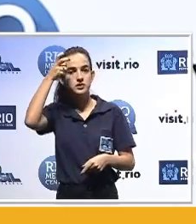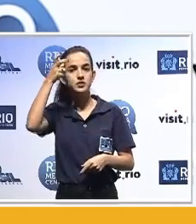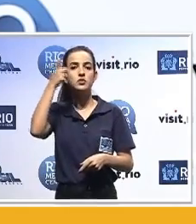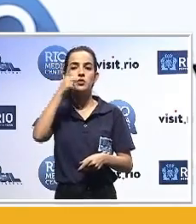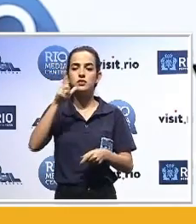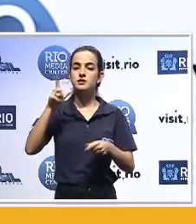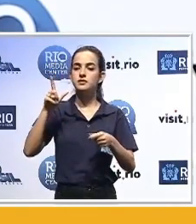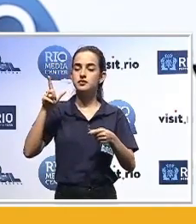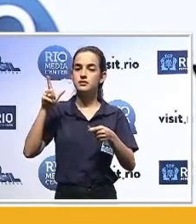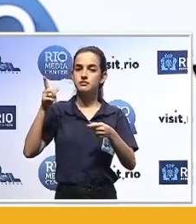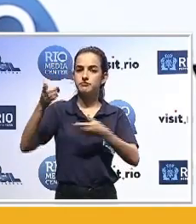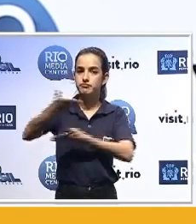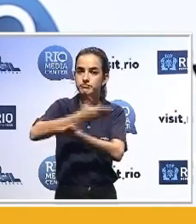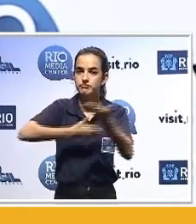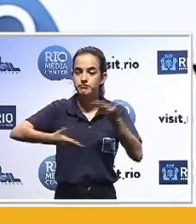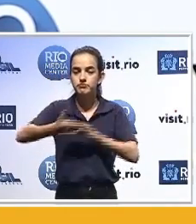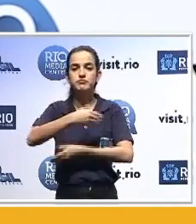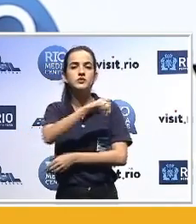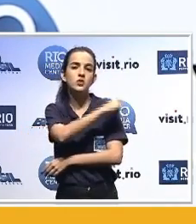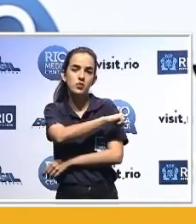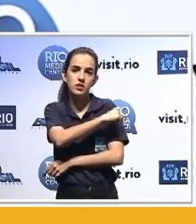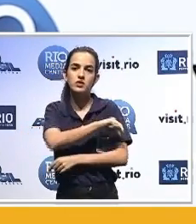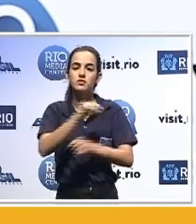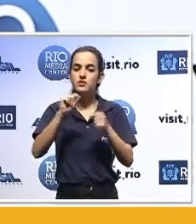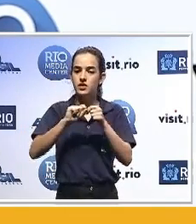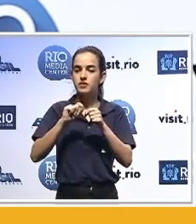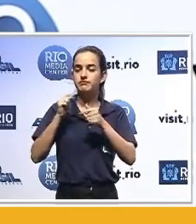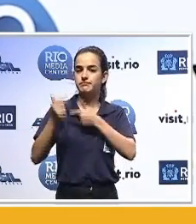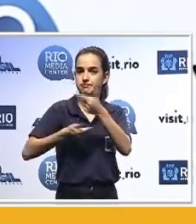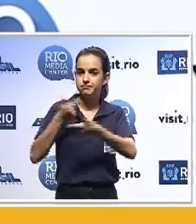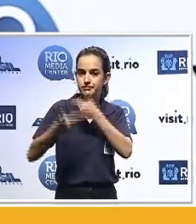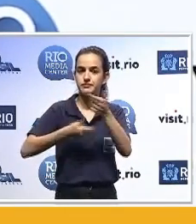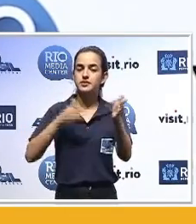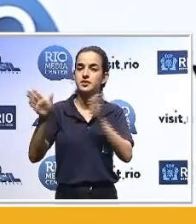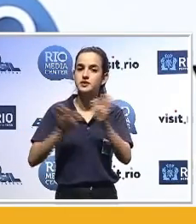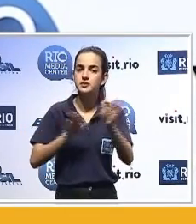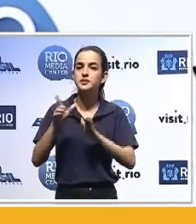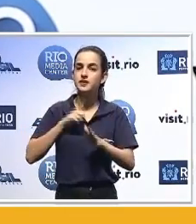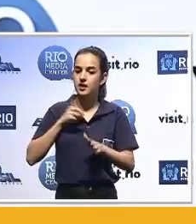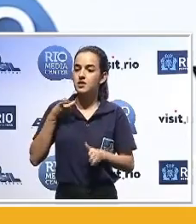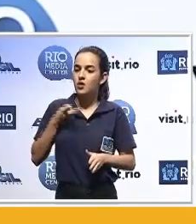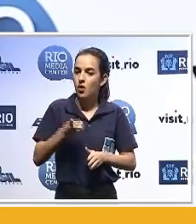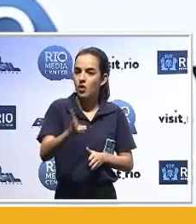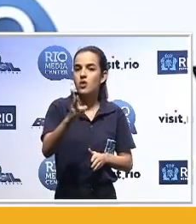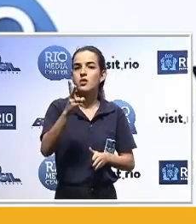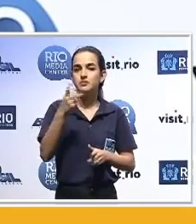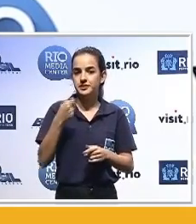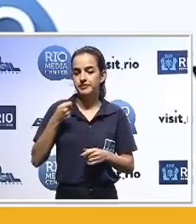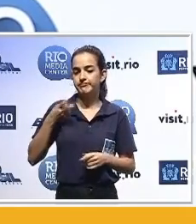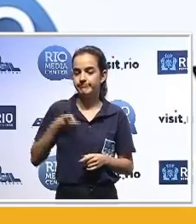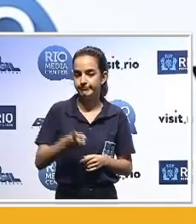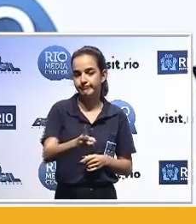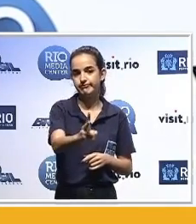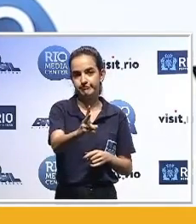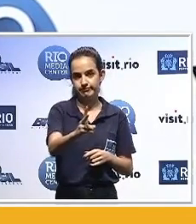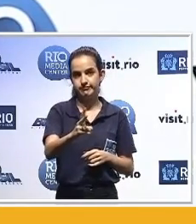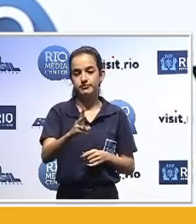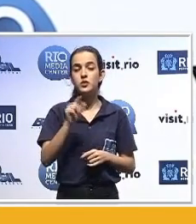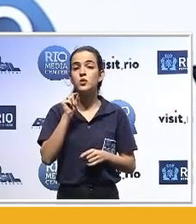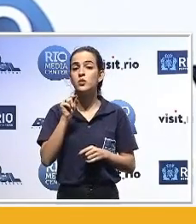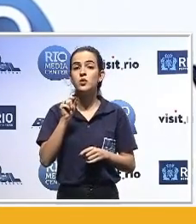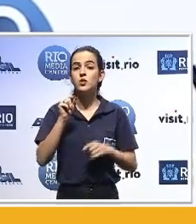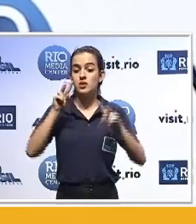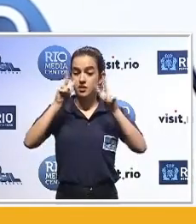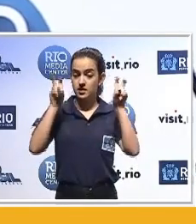Rio de Janeiro e a cidade do Rio fizeram movimentos nessa direção, mas ainda tem um longo caminho para ser traçado. Porque, para a